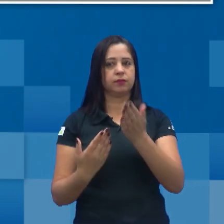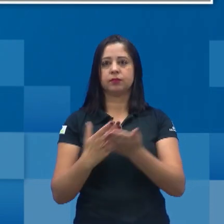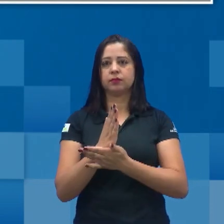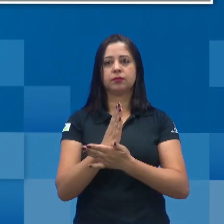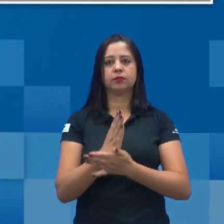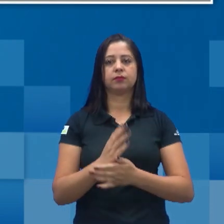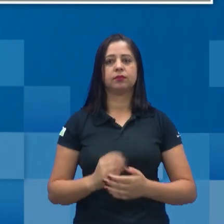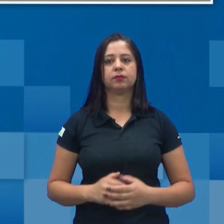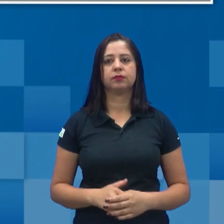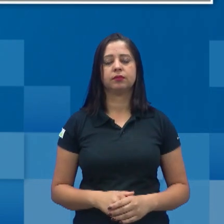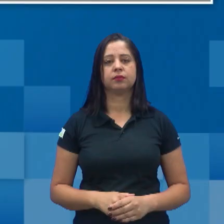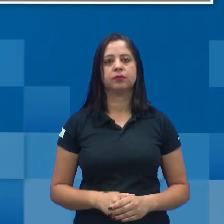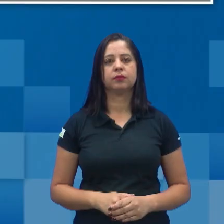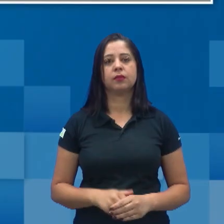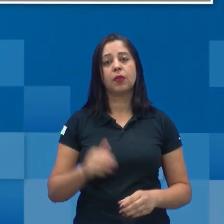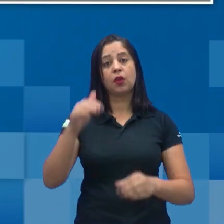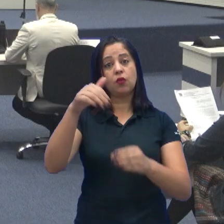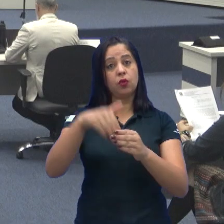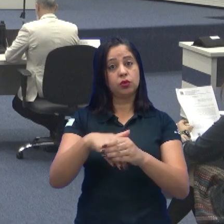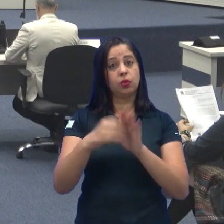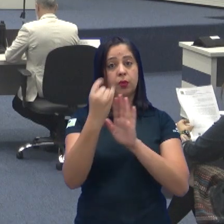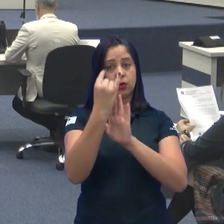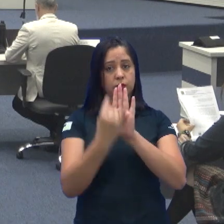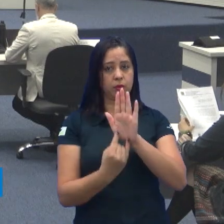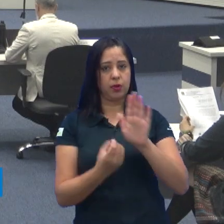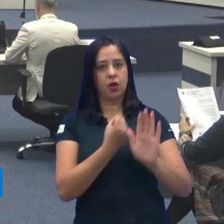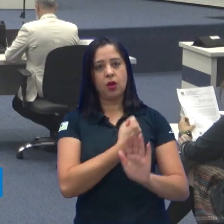rejeitado. Em votação, requerimento de número